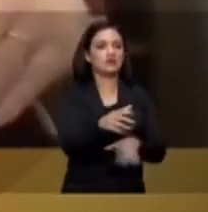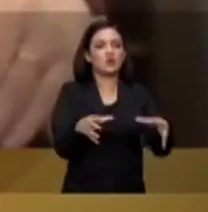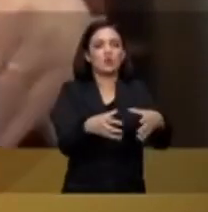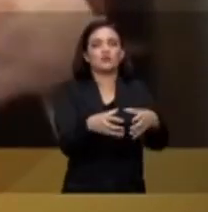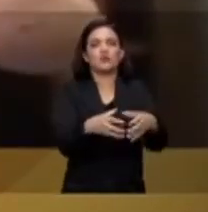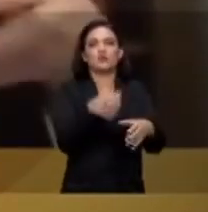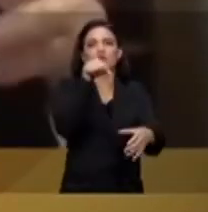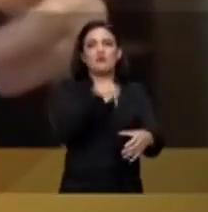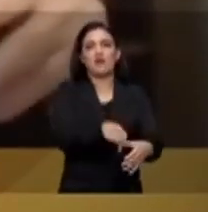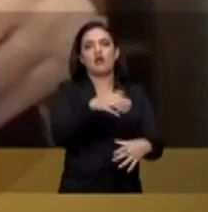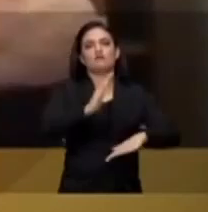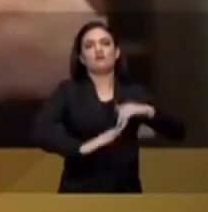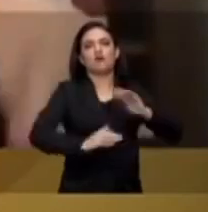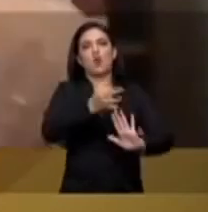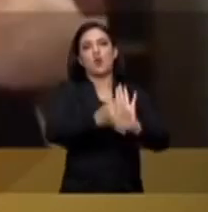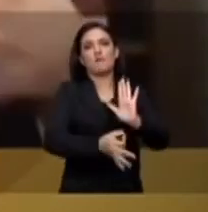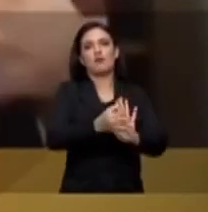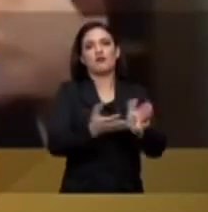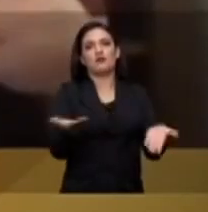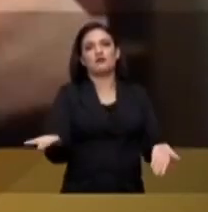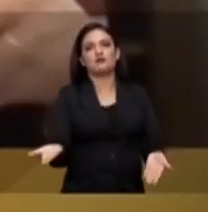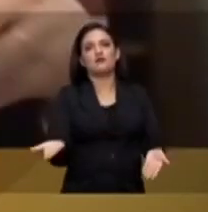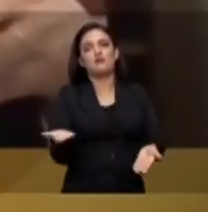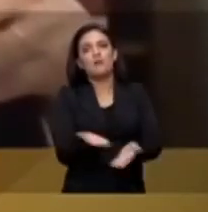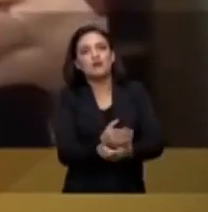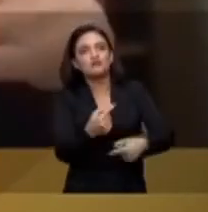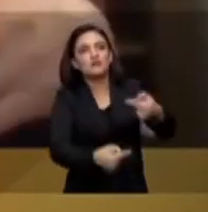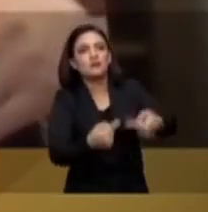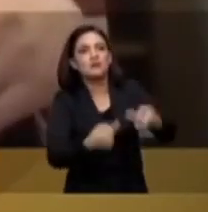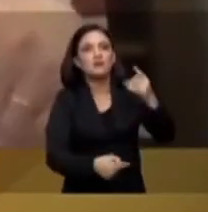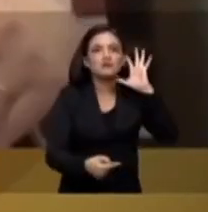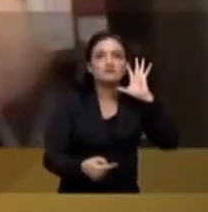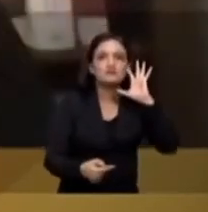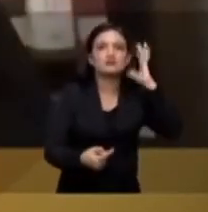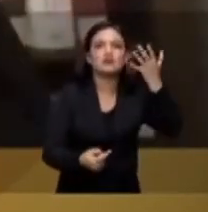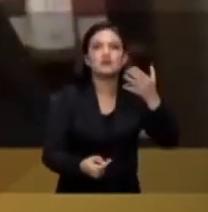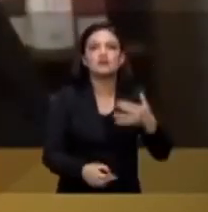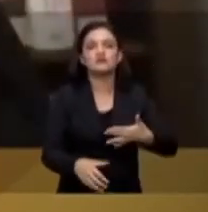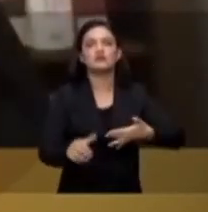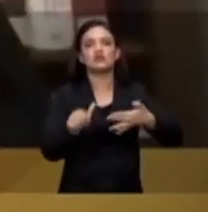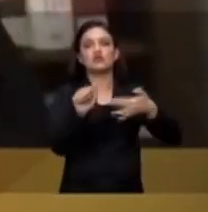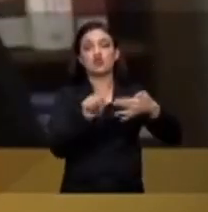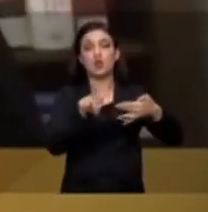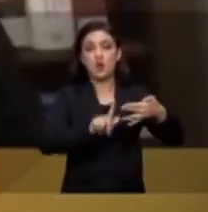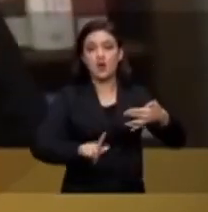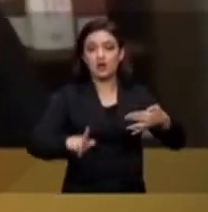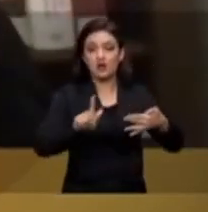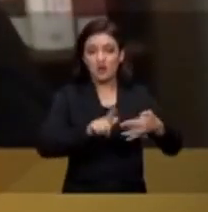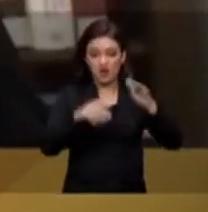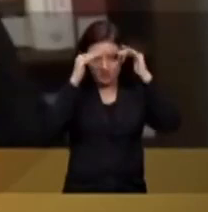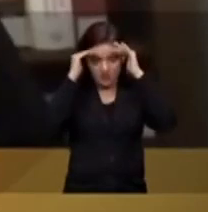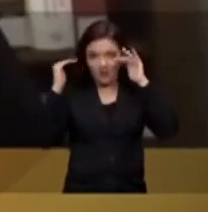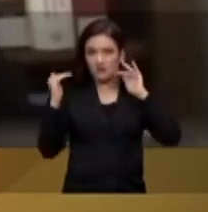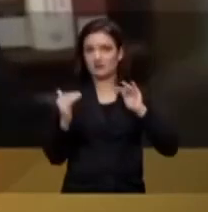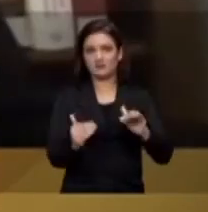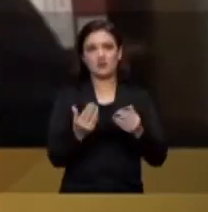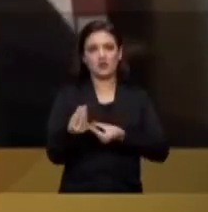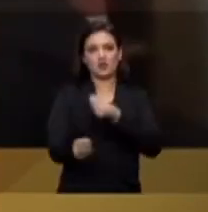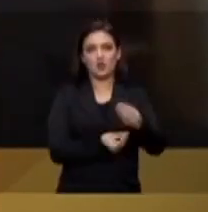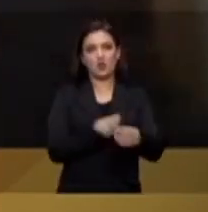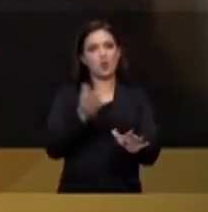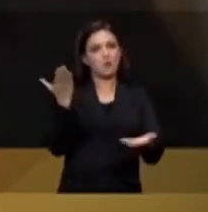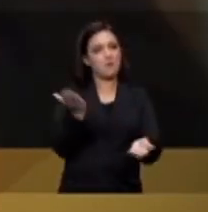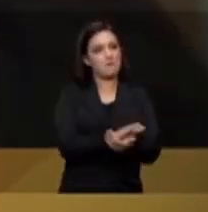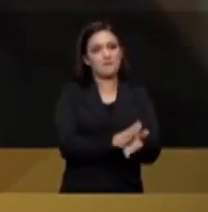para processar e julgar os agravos regimentais em questão, à luz dos princípios fundamentais do devido processo legal